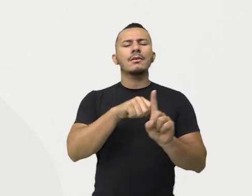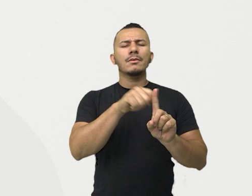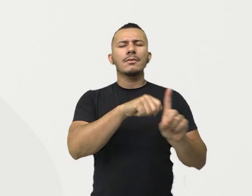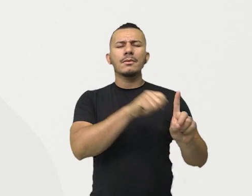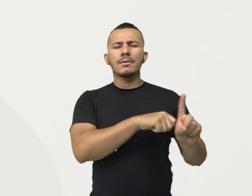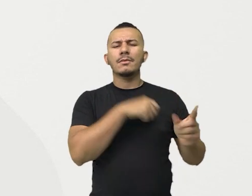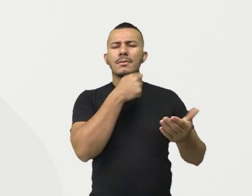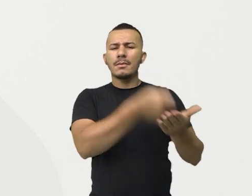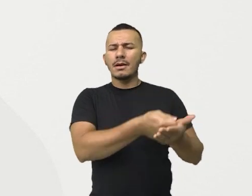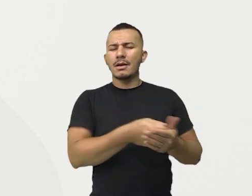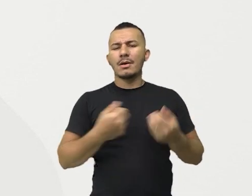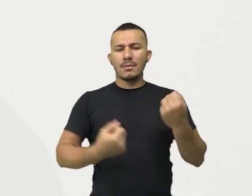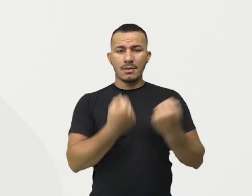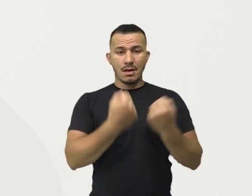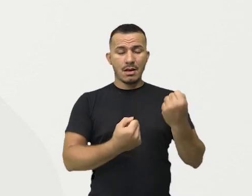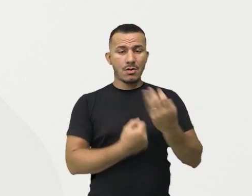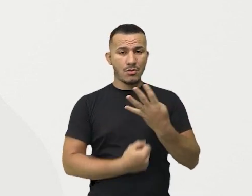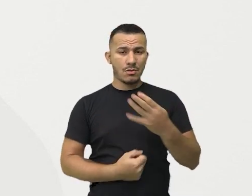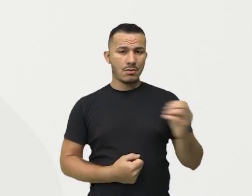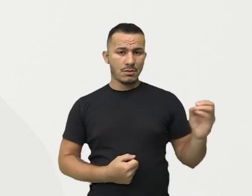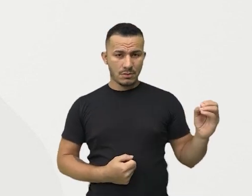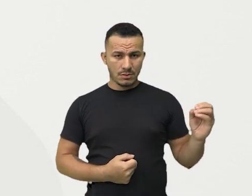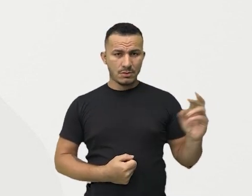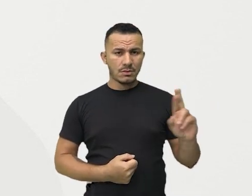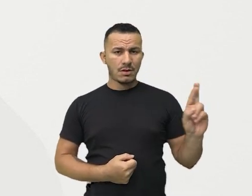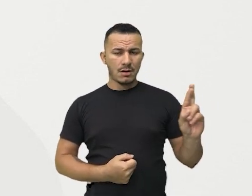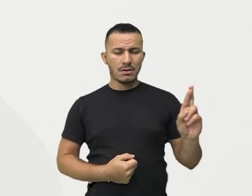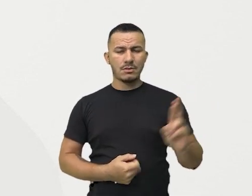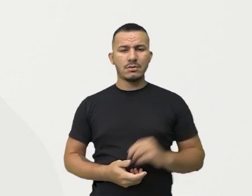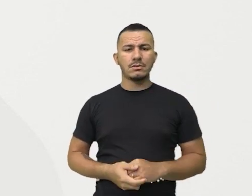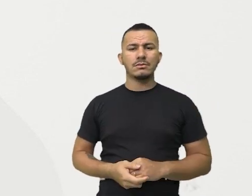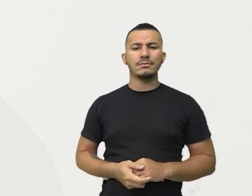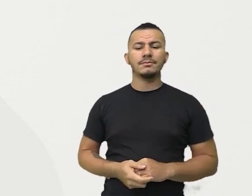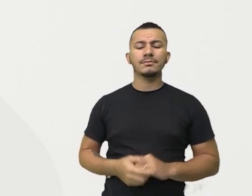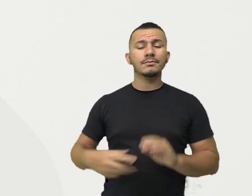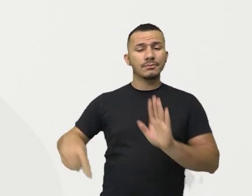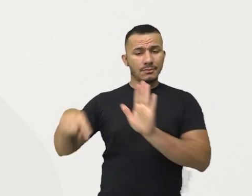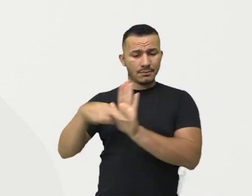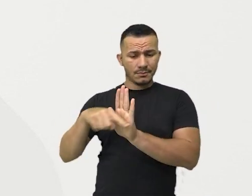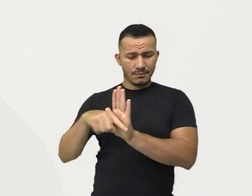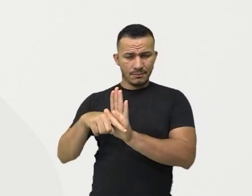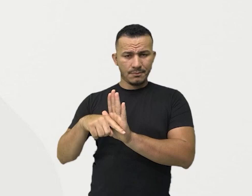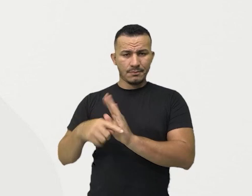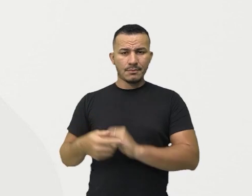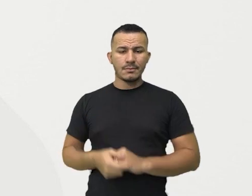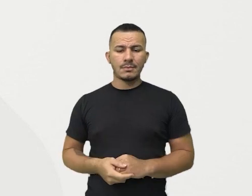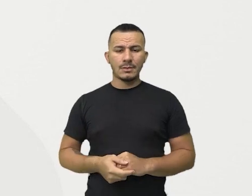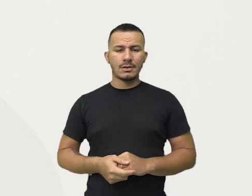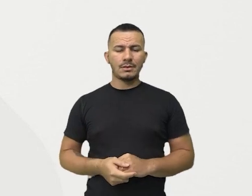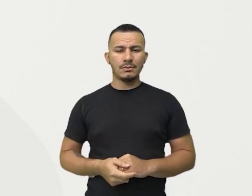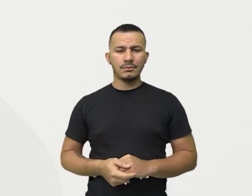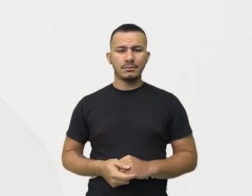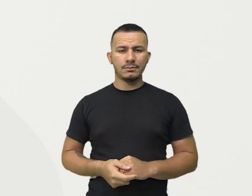do carro foi 400? Então, a gente subtrai, ó.